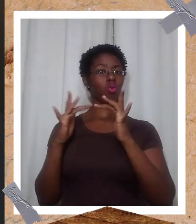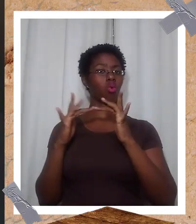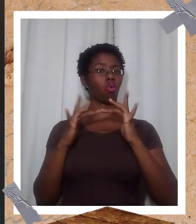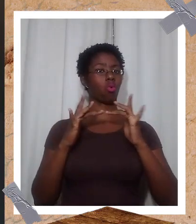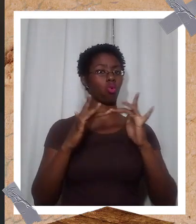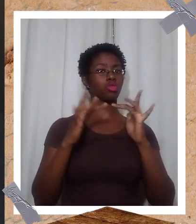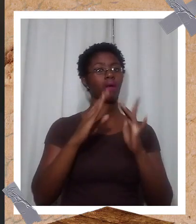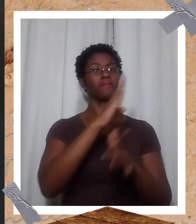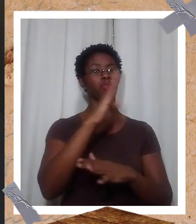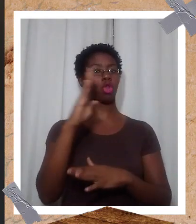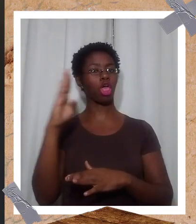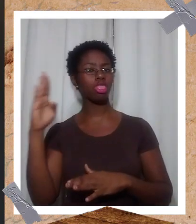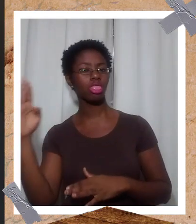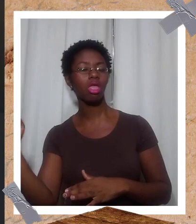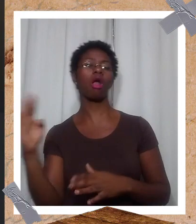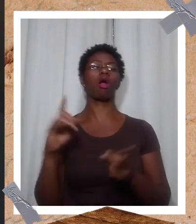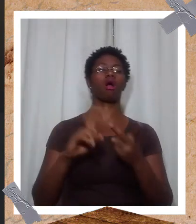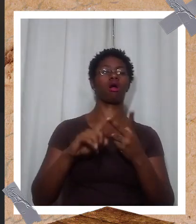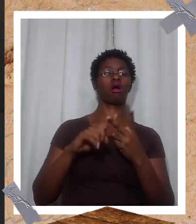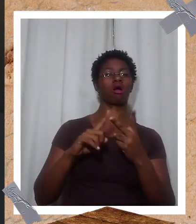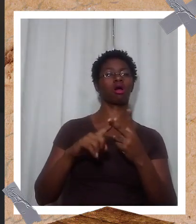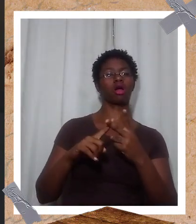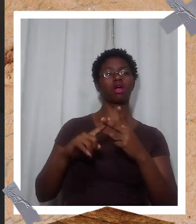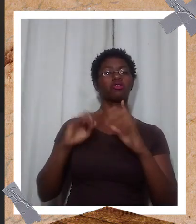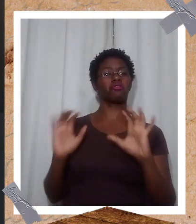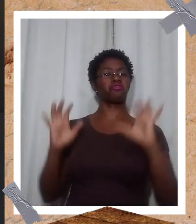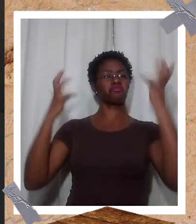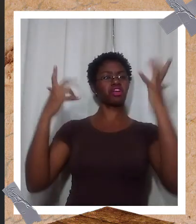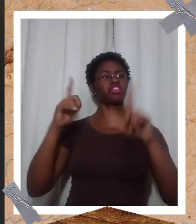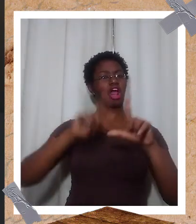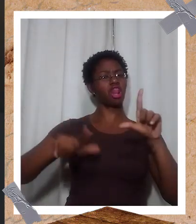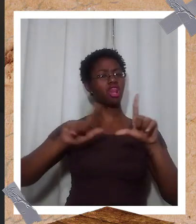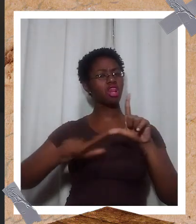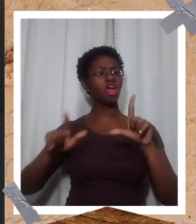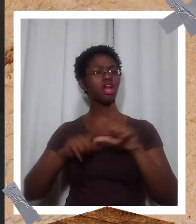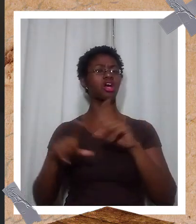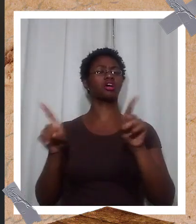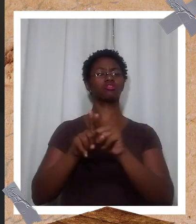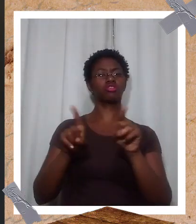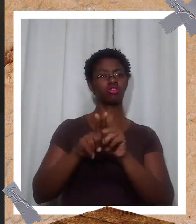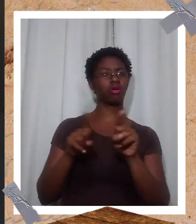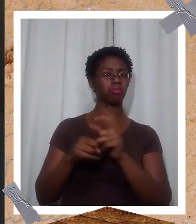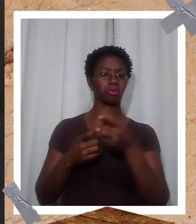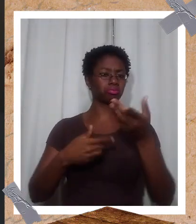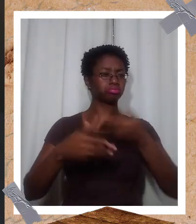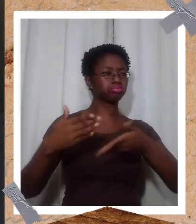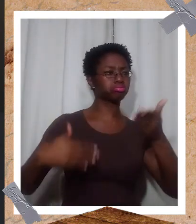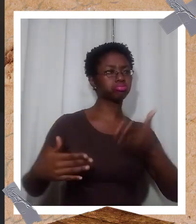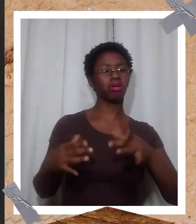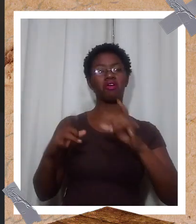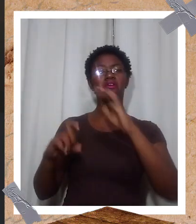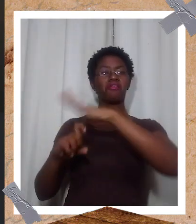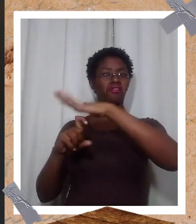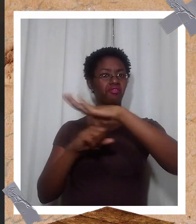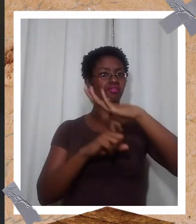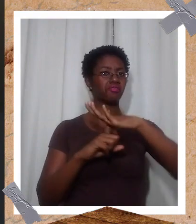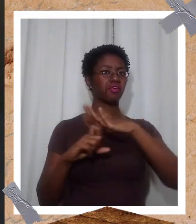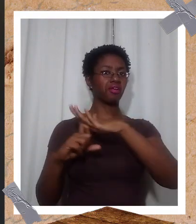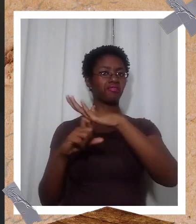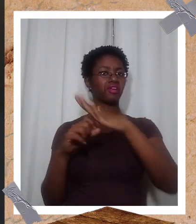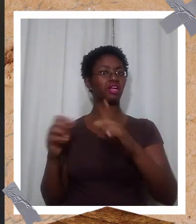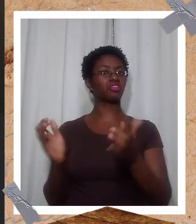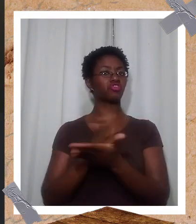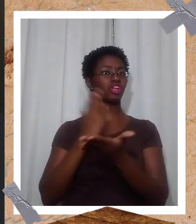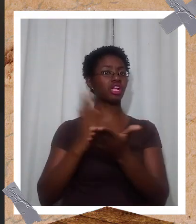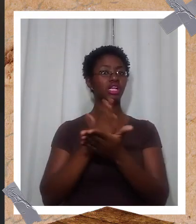com bibliotecas, com festivais literários, com livrarias, com feira de livros, assim eu pensei,